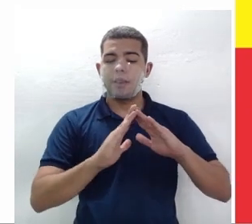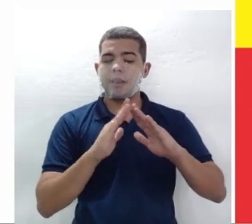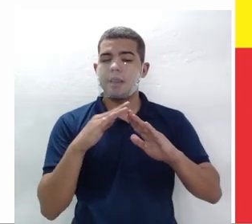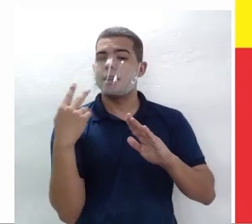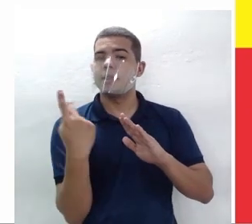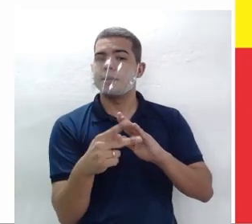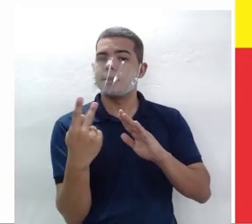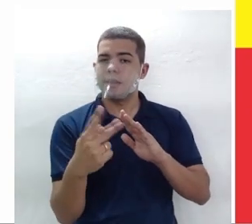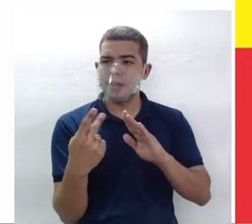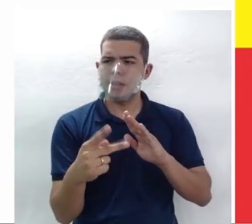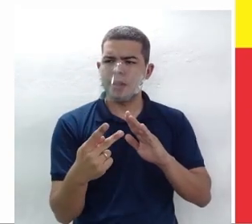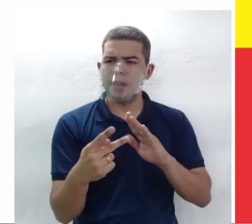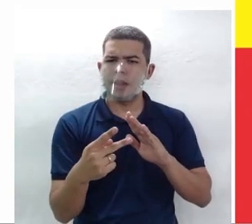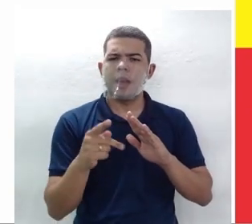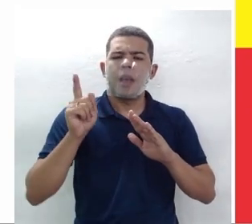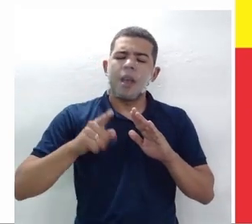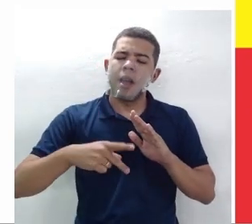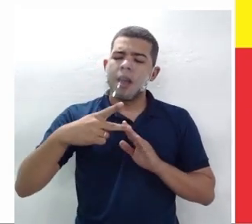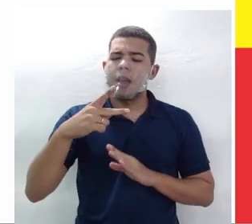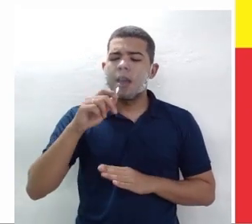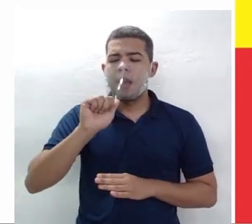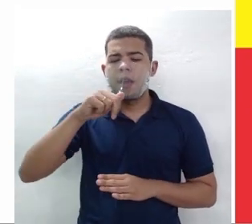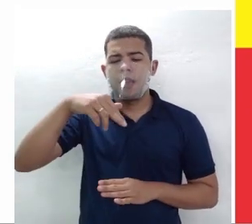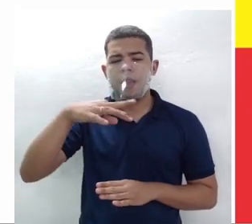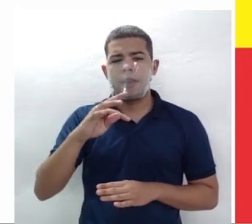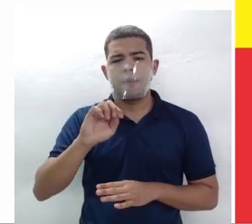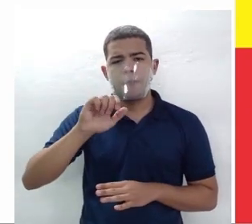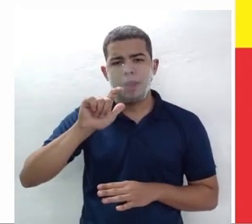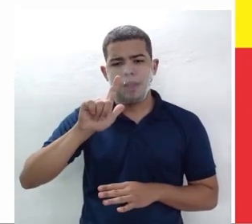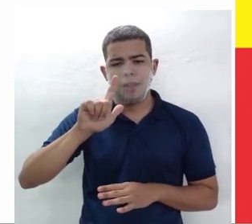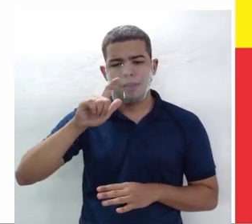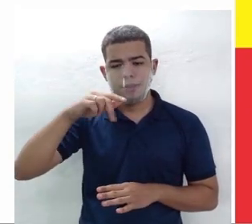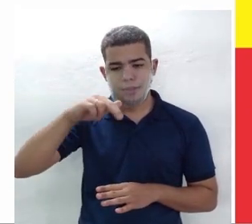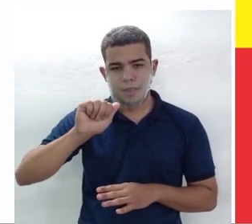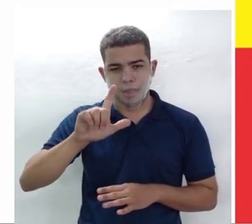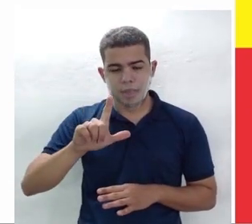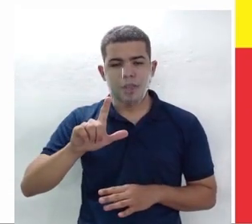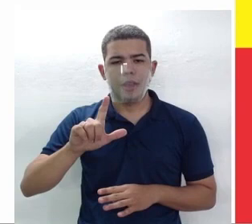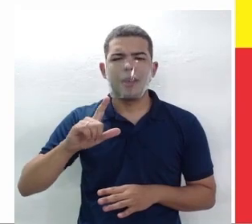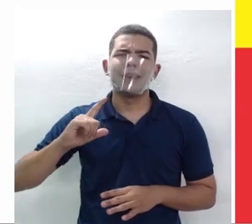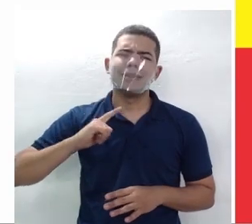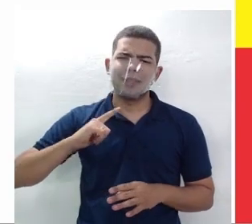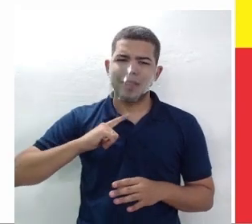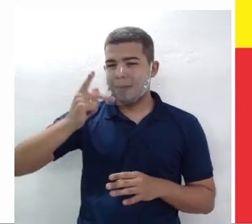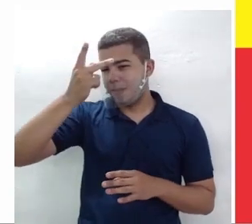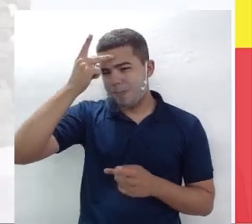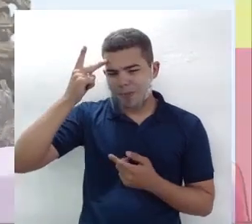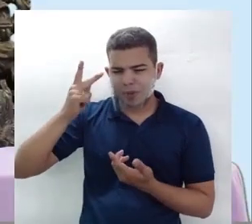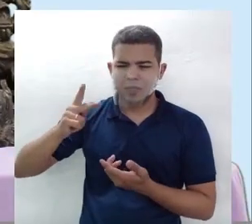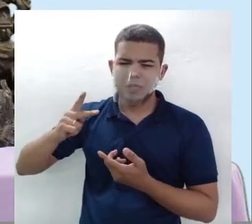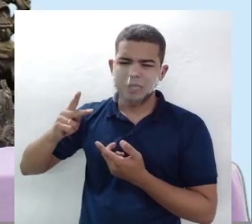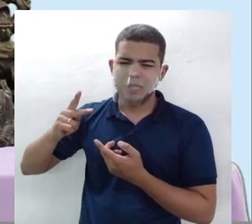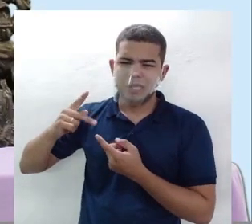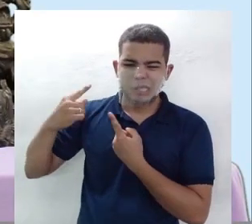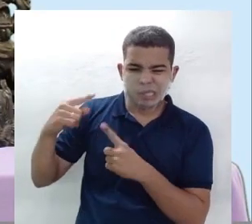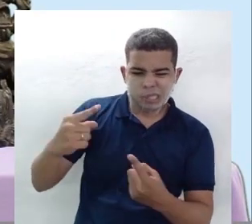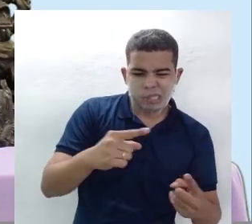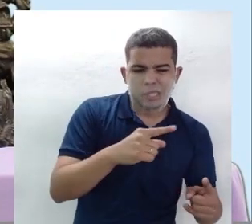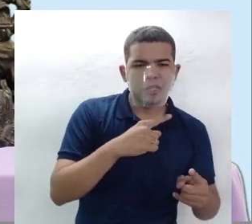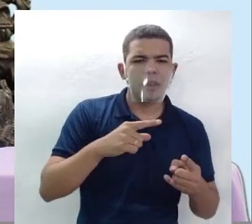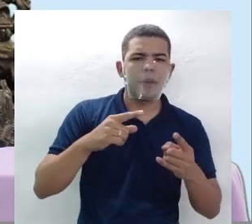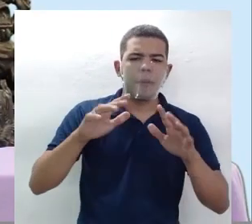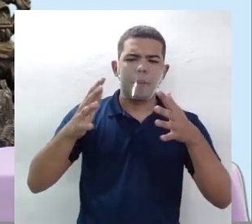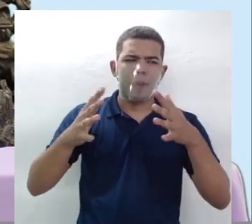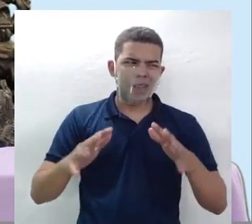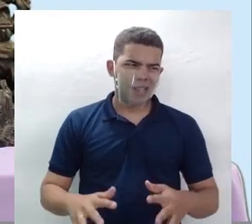casa, é o Pantanal. E o Pantanal ele tem sido destruído. Por isso que eu quis colocar essa imagem aí